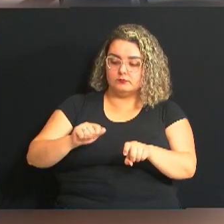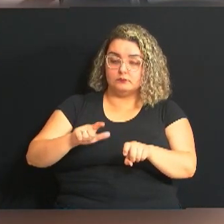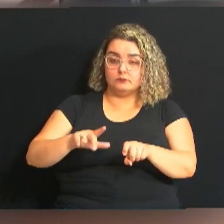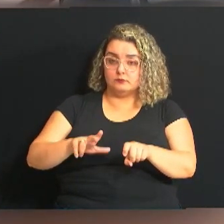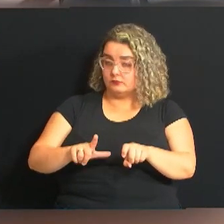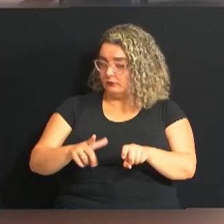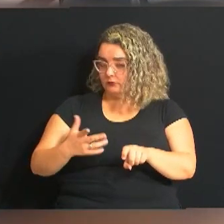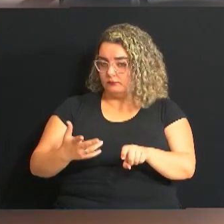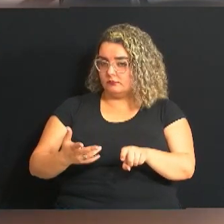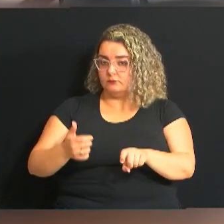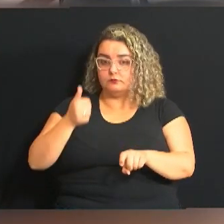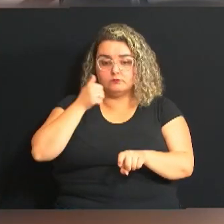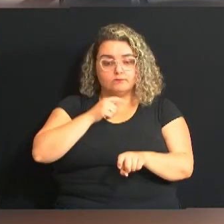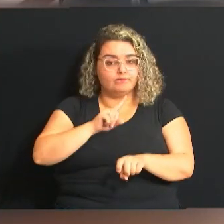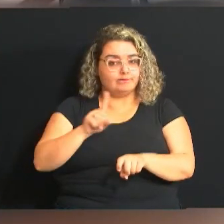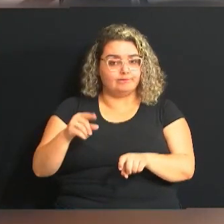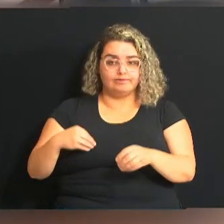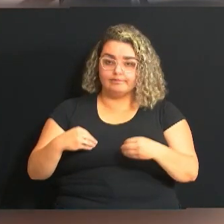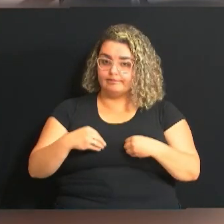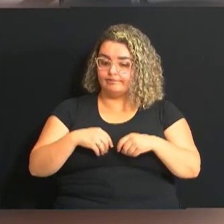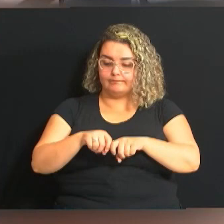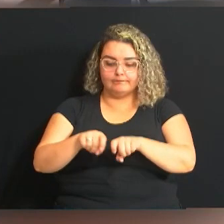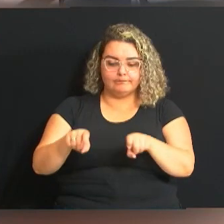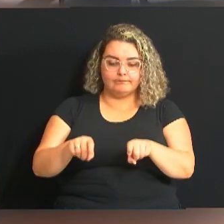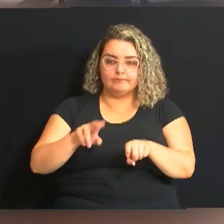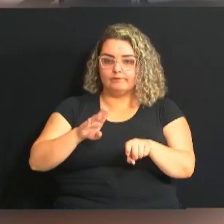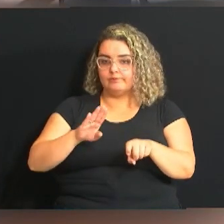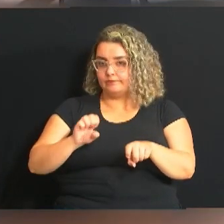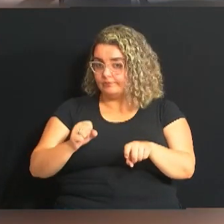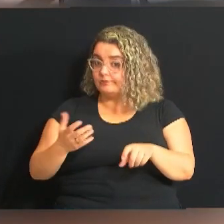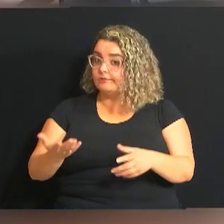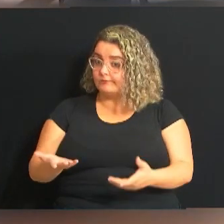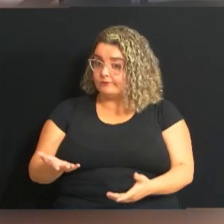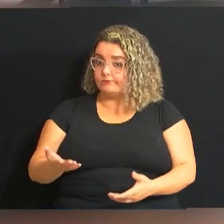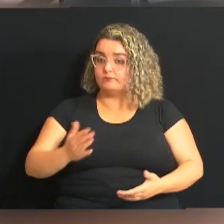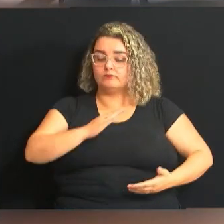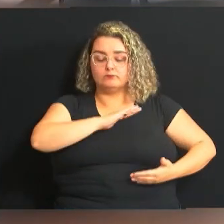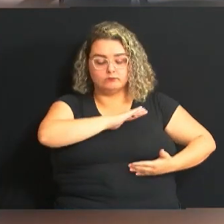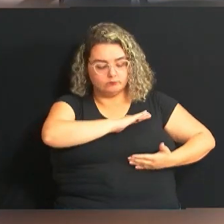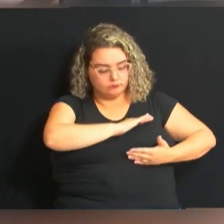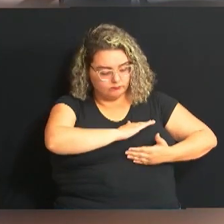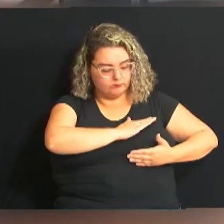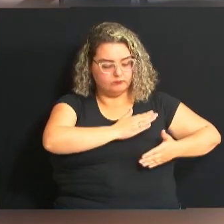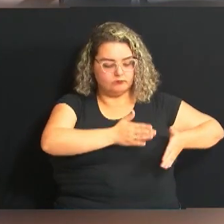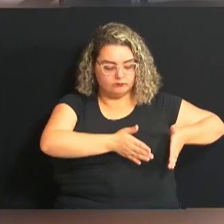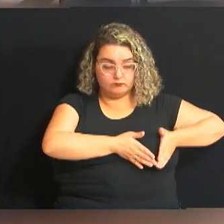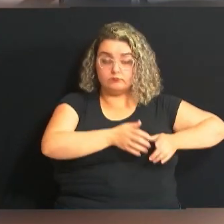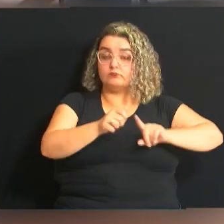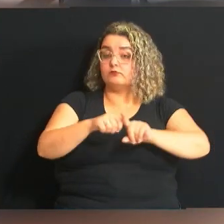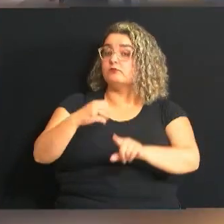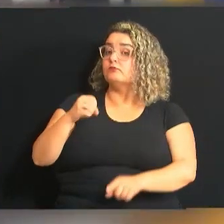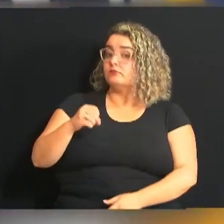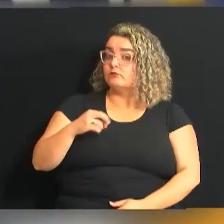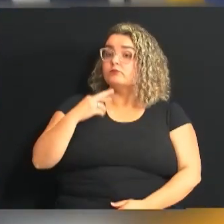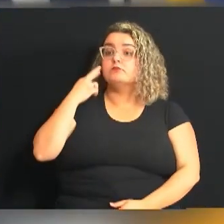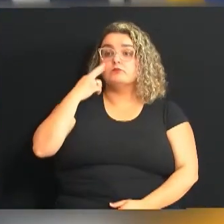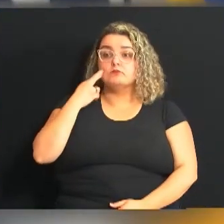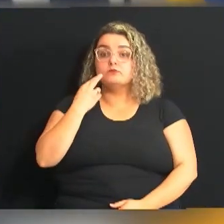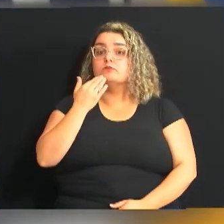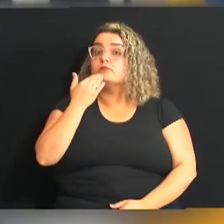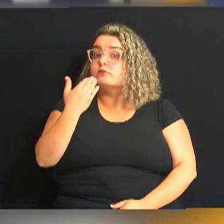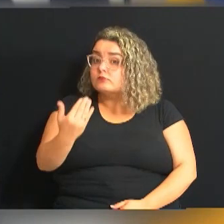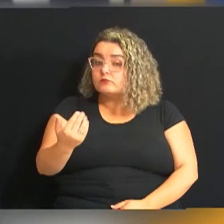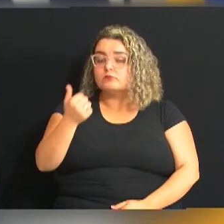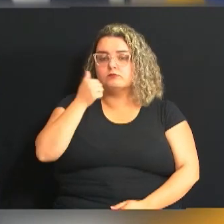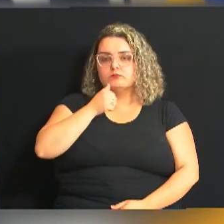foram fazer seu exame de Papa Nicolau nas unidades básicas, as mamografias, nós estamos no Outubro Rosa, então fica aqui um apelo para as mulheres que